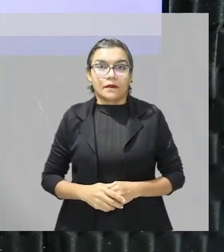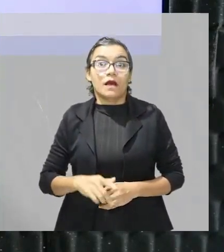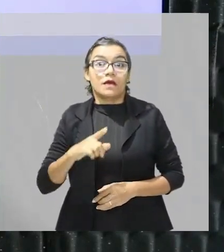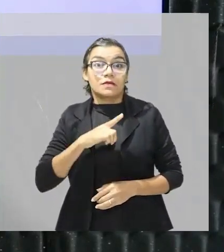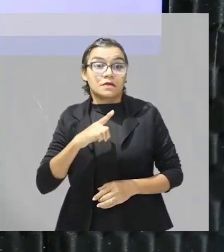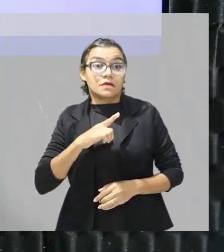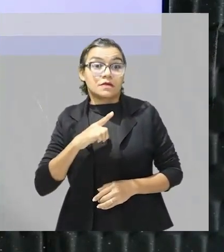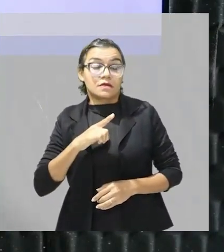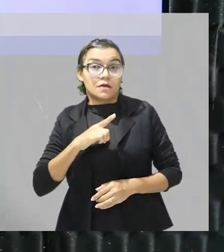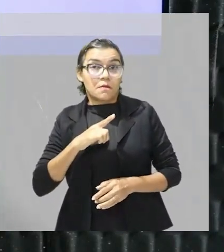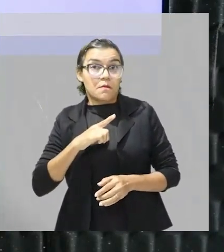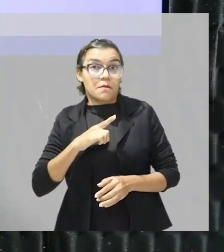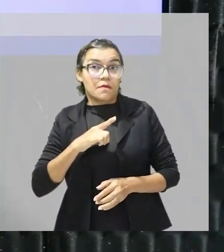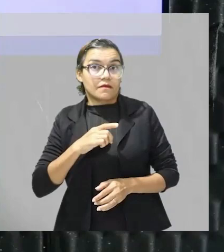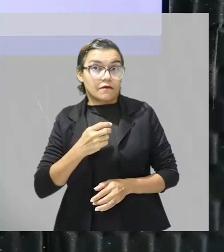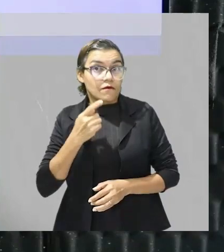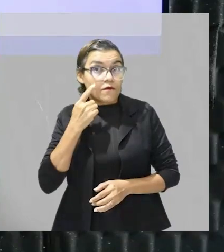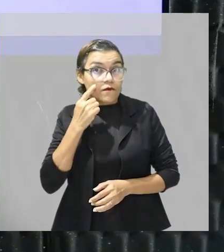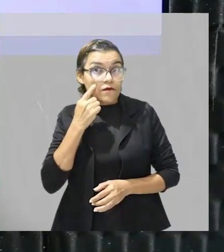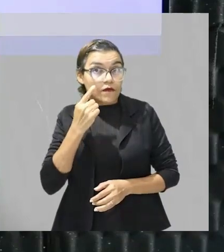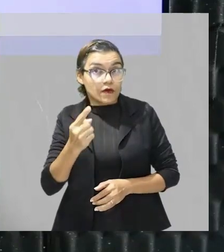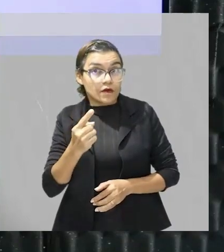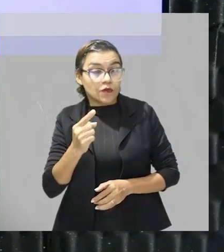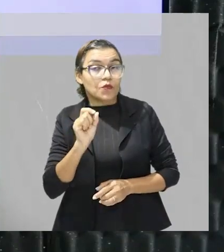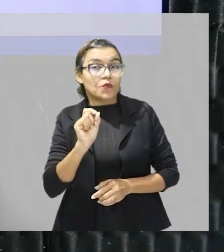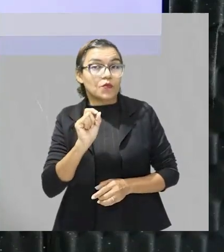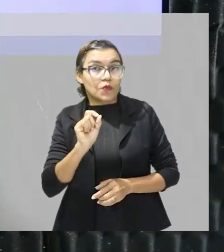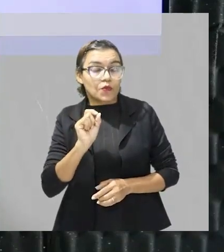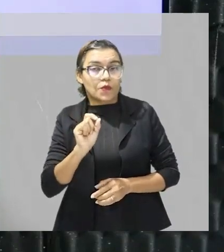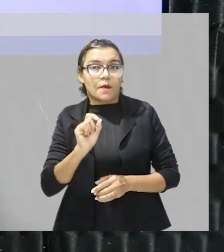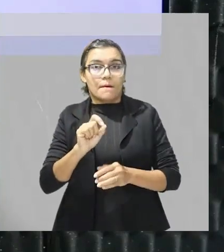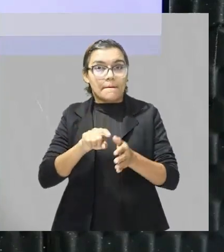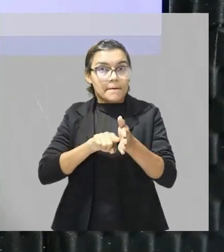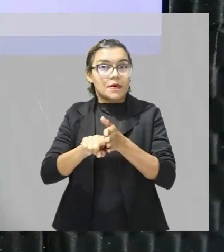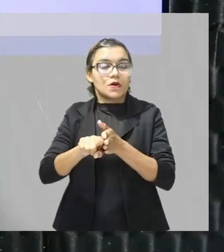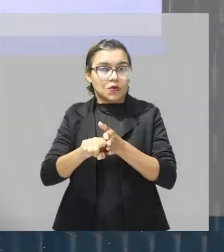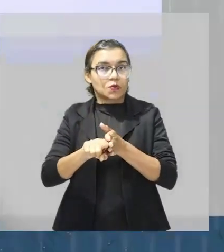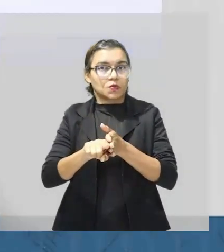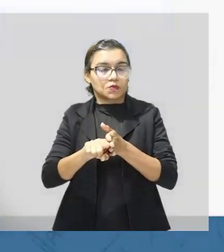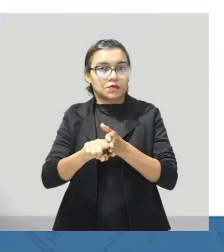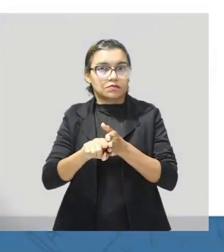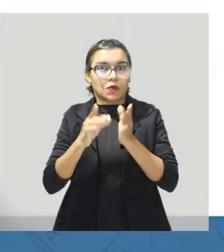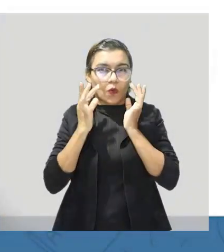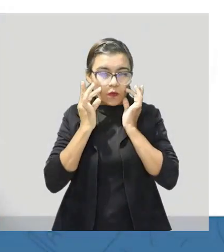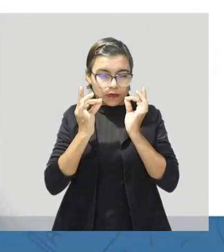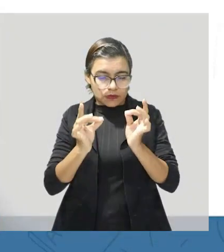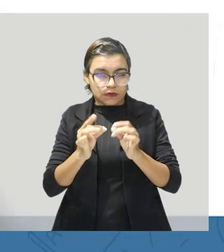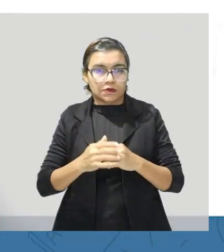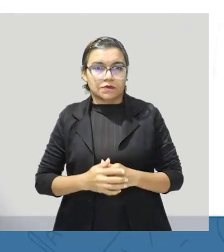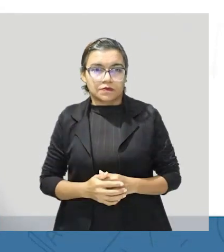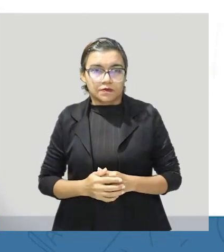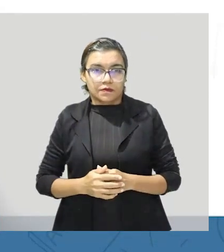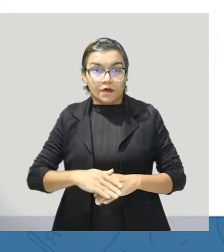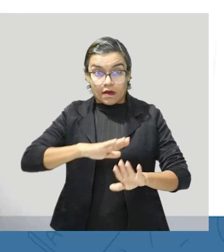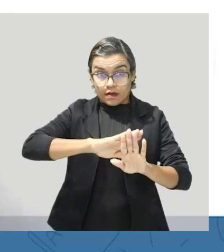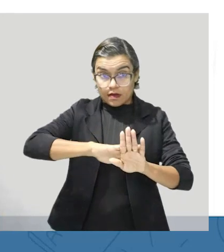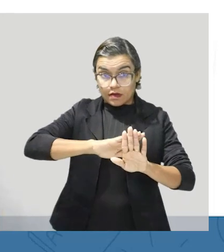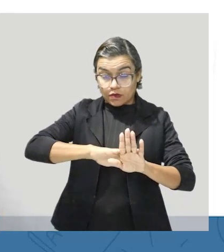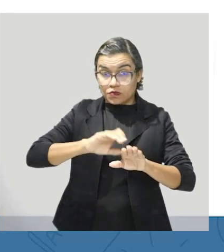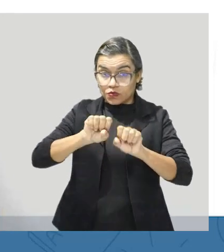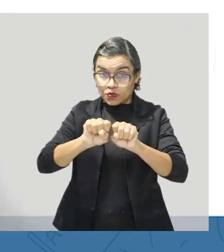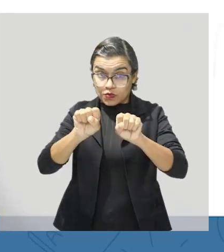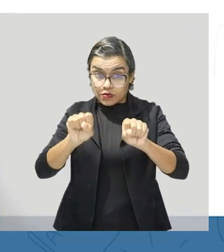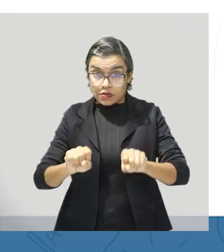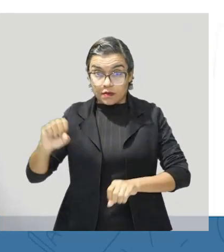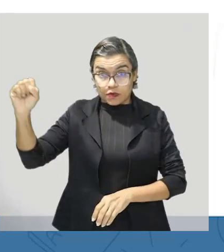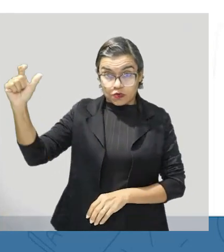o comando da questão em analogia ao sistemas ao sistema solar para Rutherford